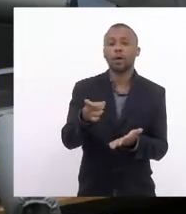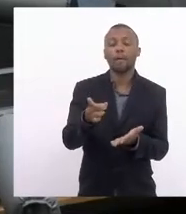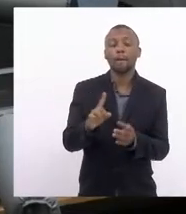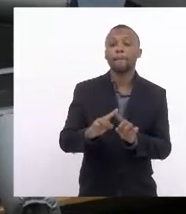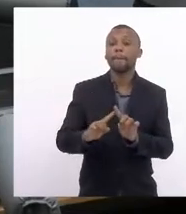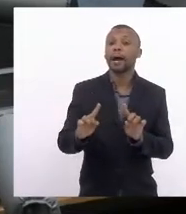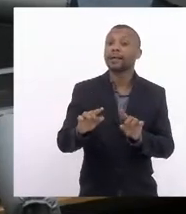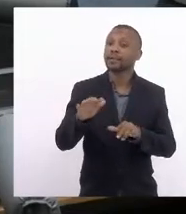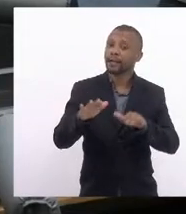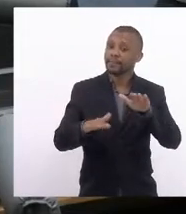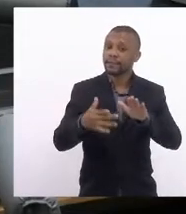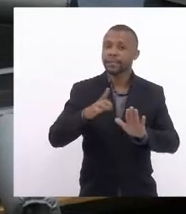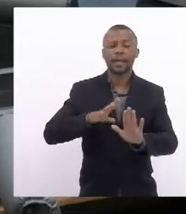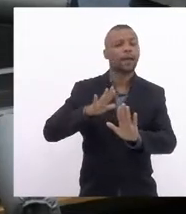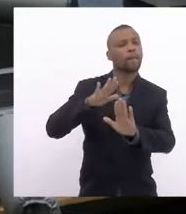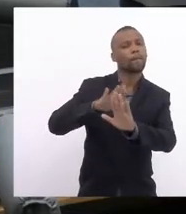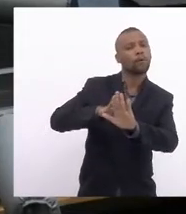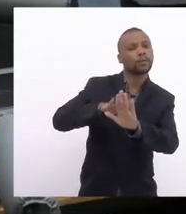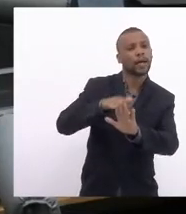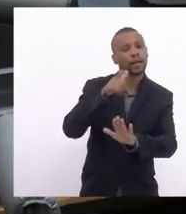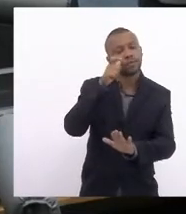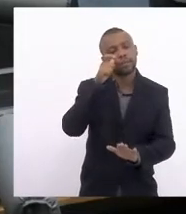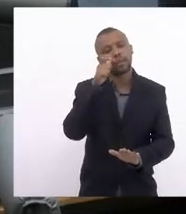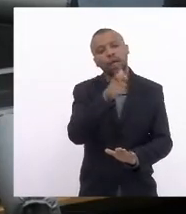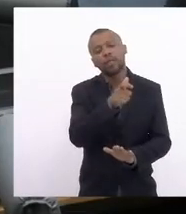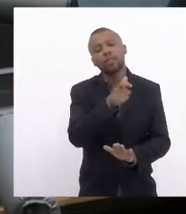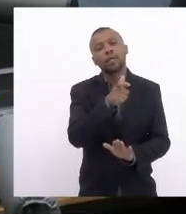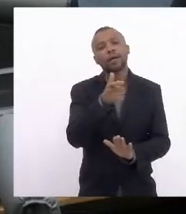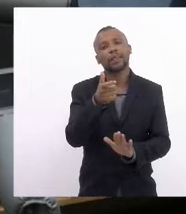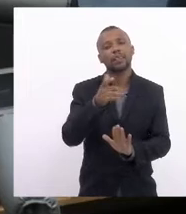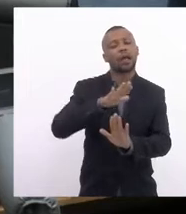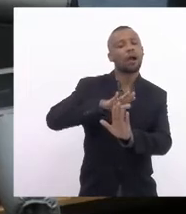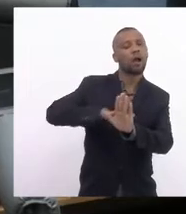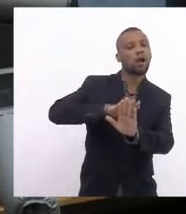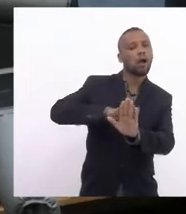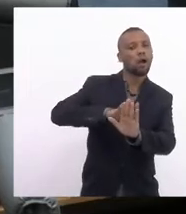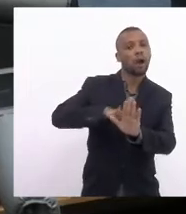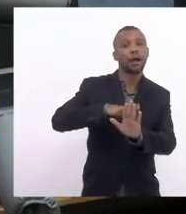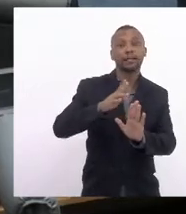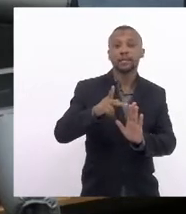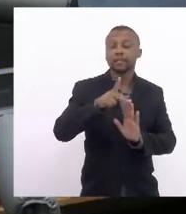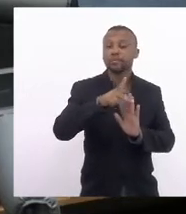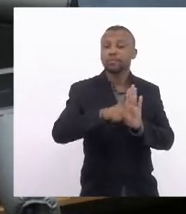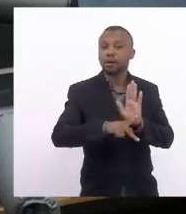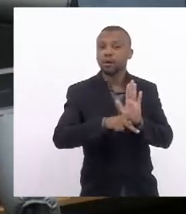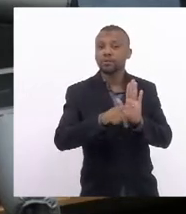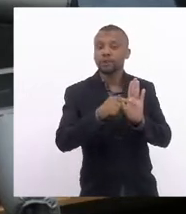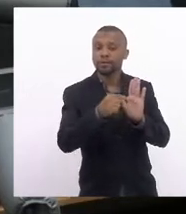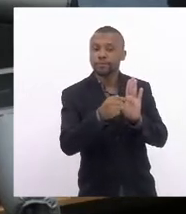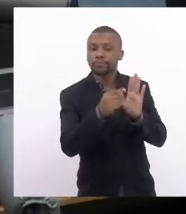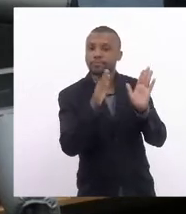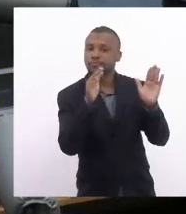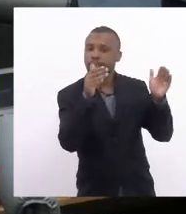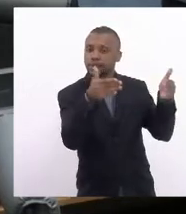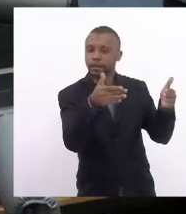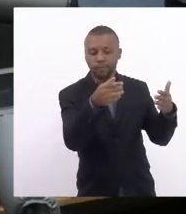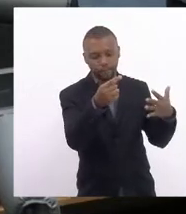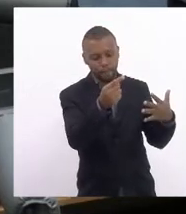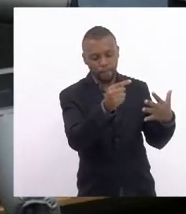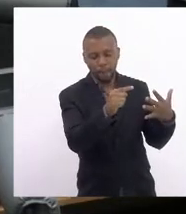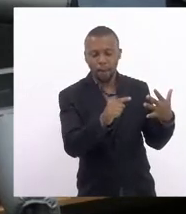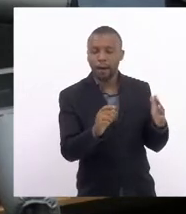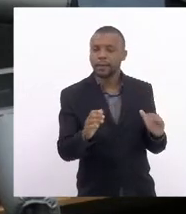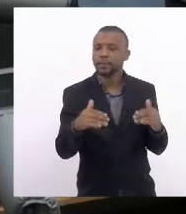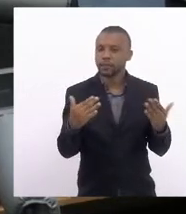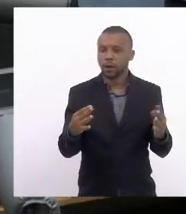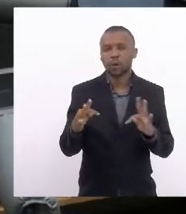vezes há um interesse não revelado por trás desses determinados projetos. Então